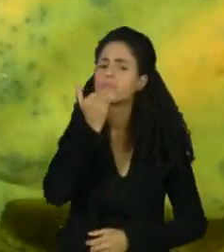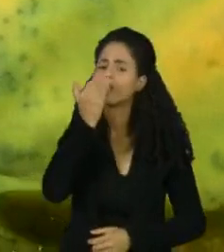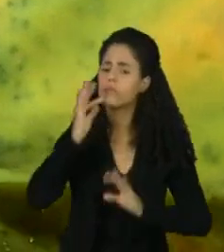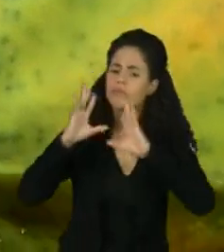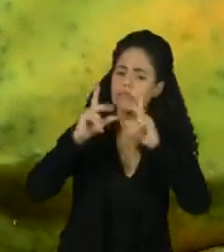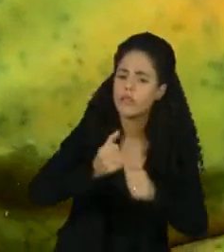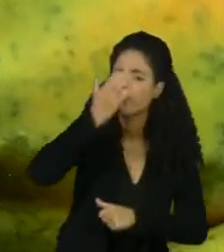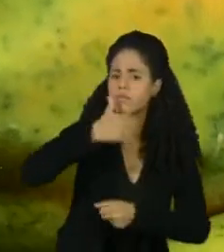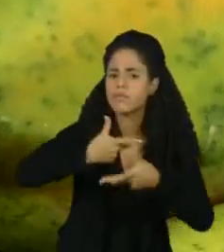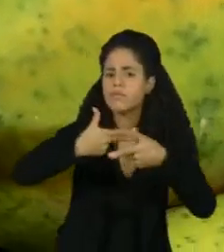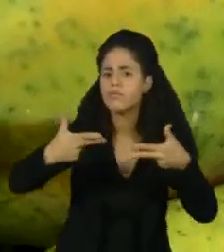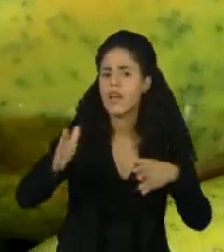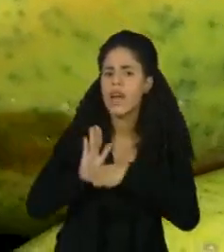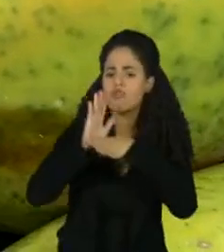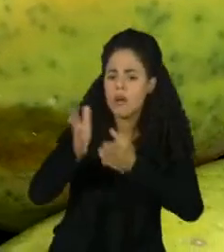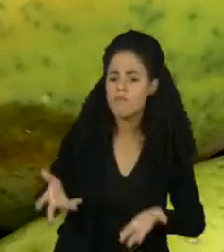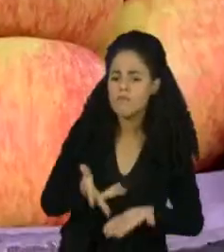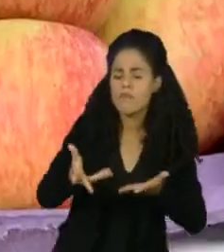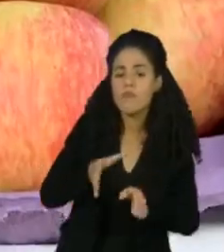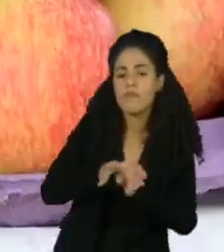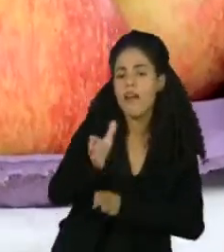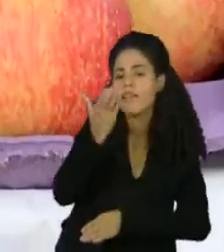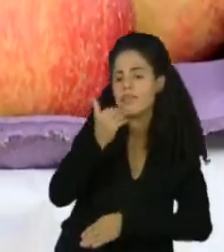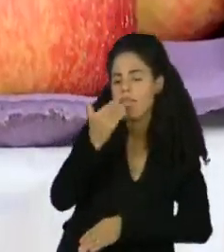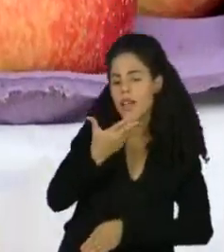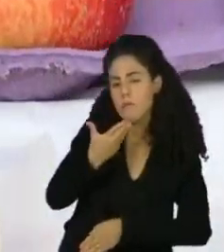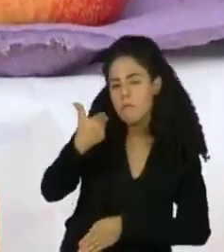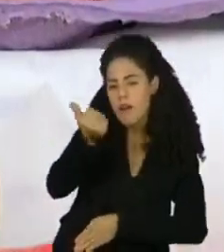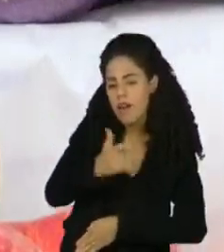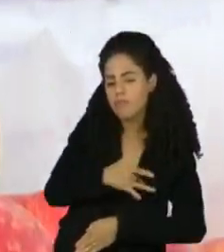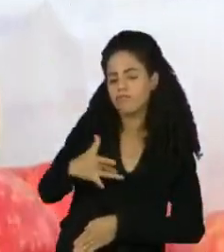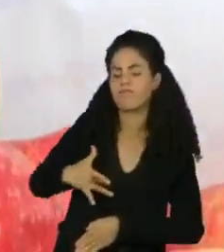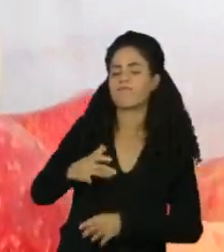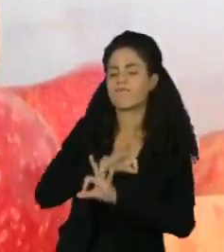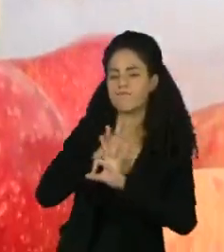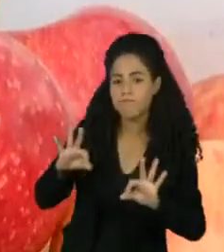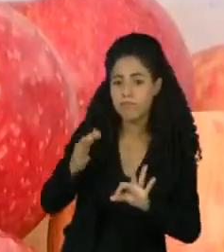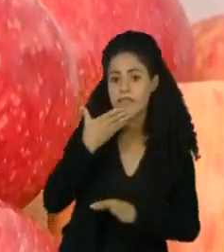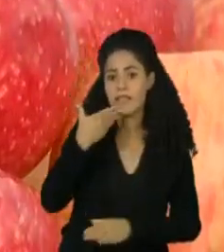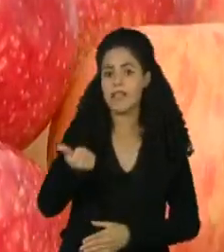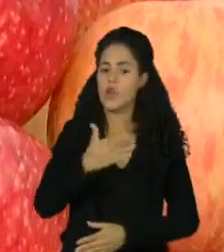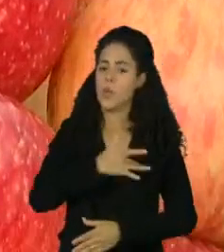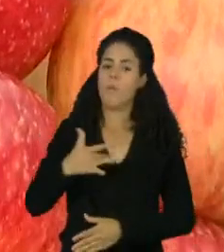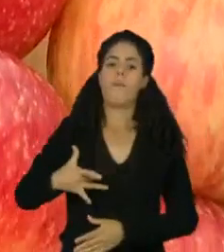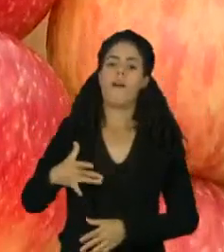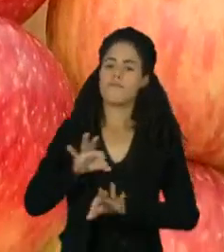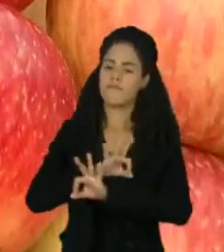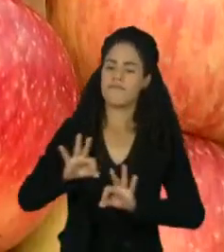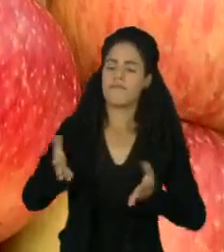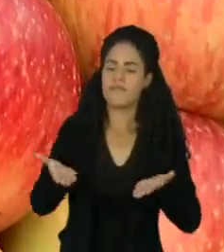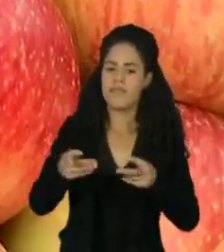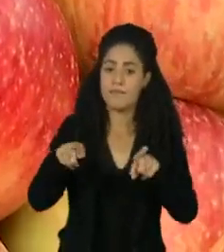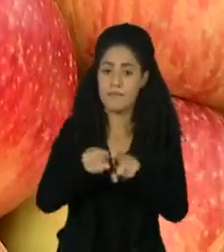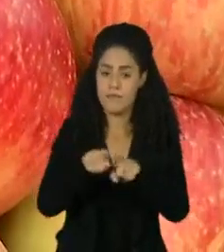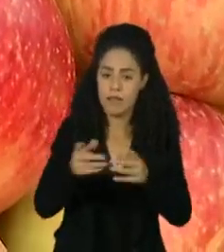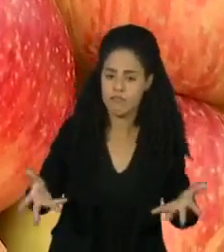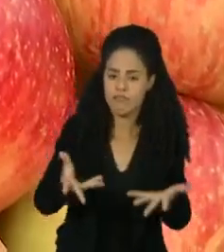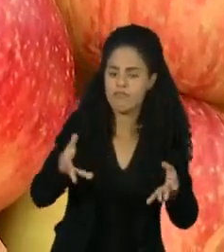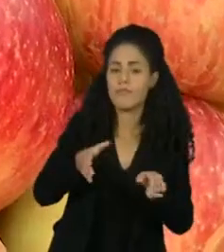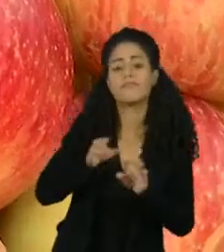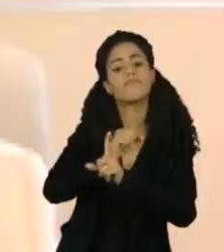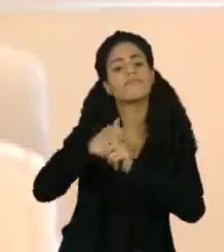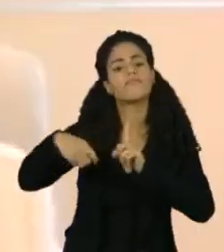alimentos ajudaria a incentivar o consumo e, consequentemente, melhorar a saúde da população. Incentivando